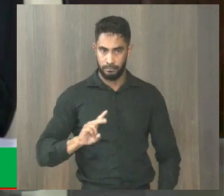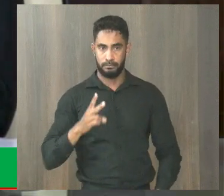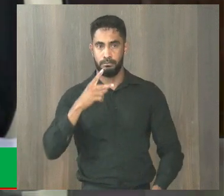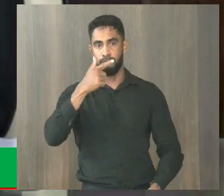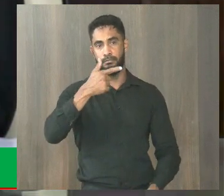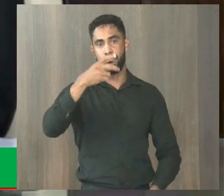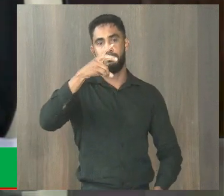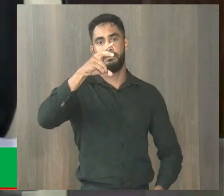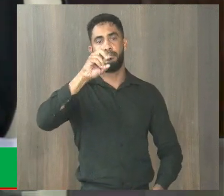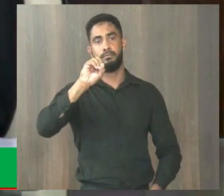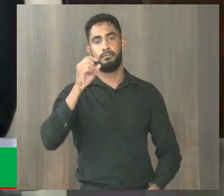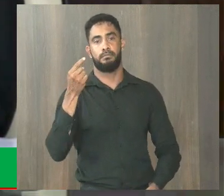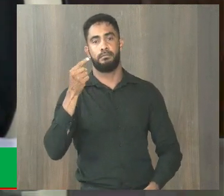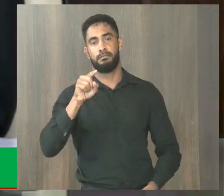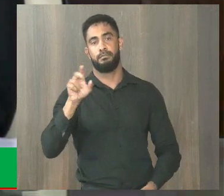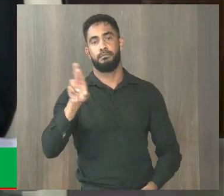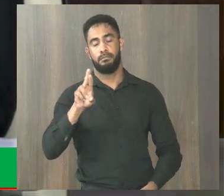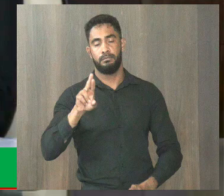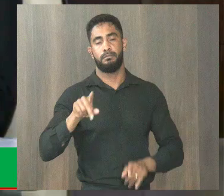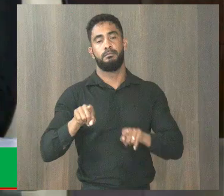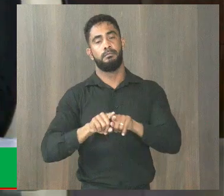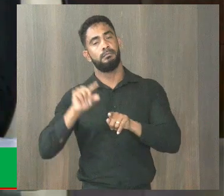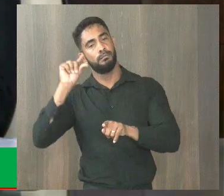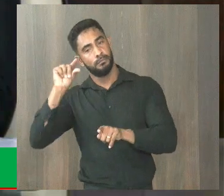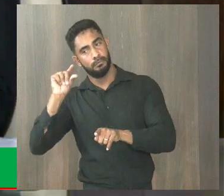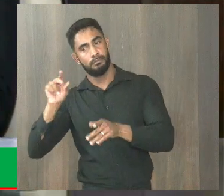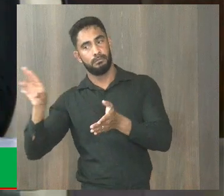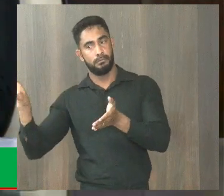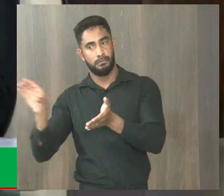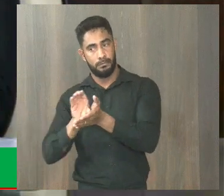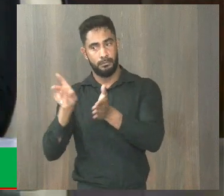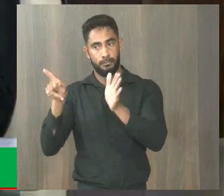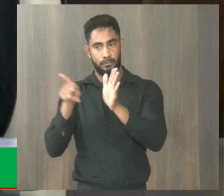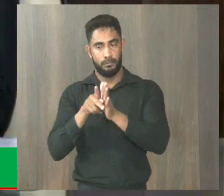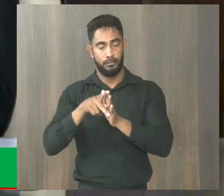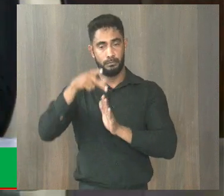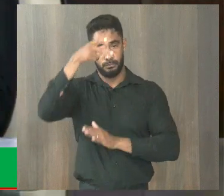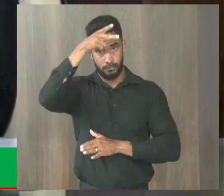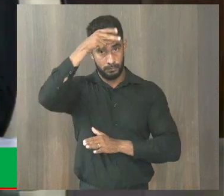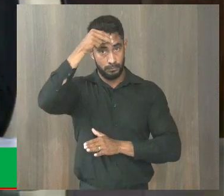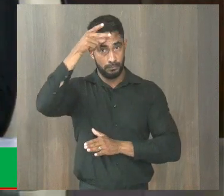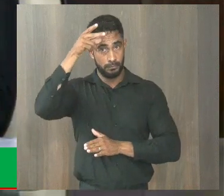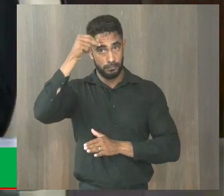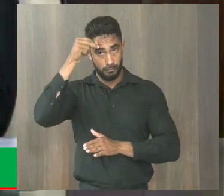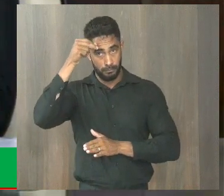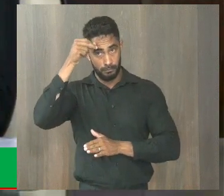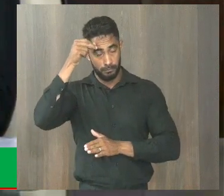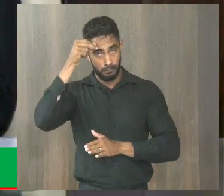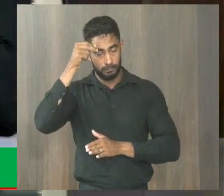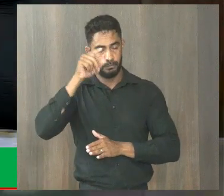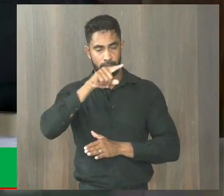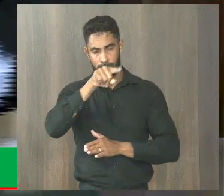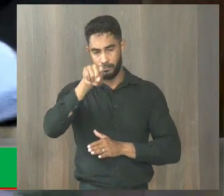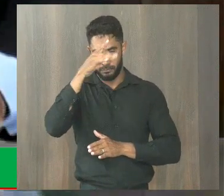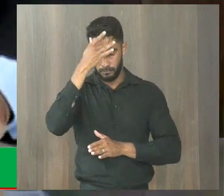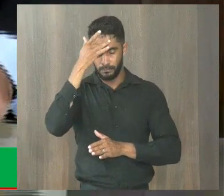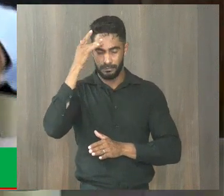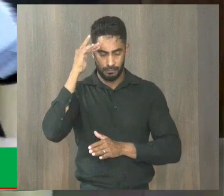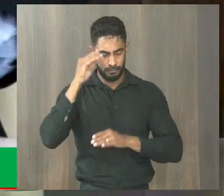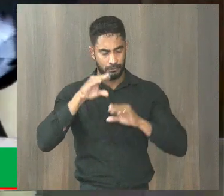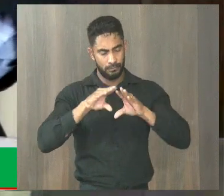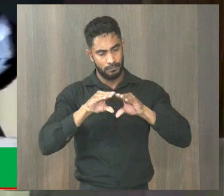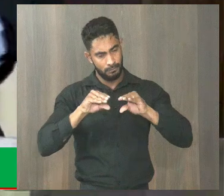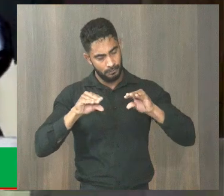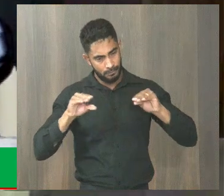tem uma pequena parte que vai ser com recursos próprios da prefeitura. Então a população da rua Manuel Serapião pode ficar tranquila aí quanto